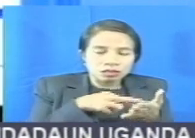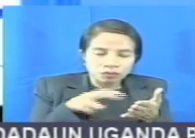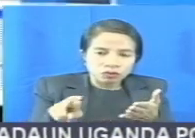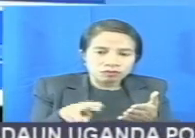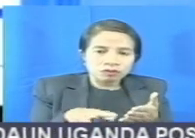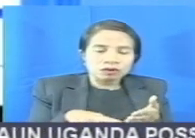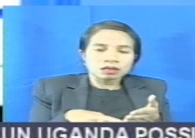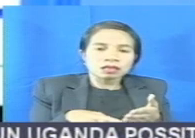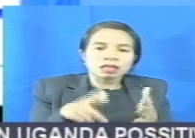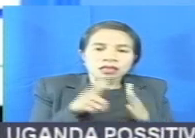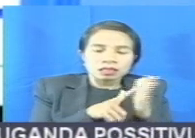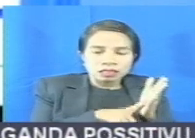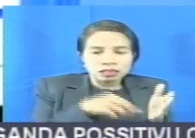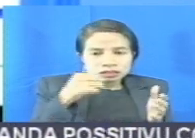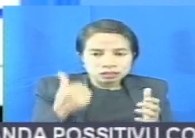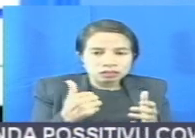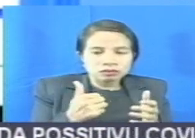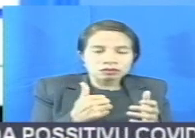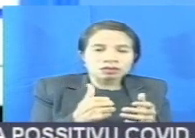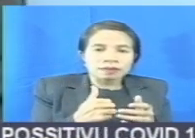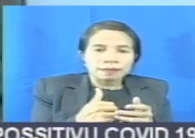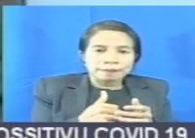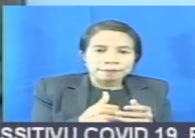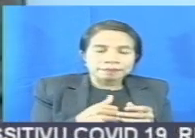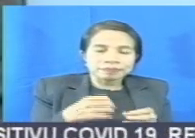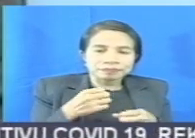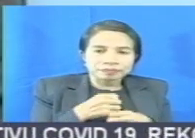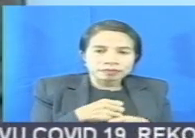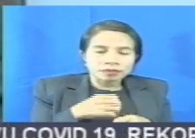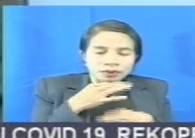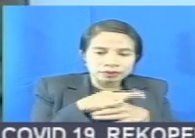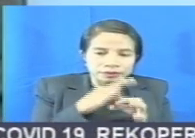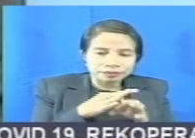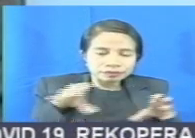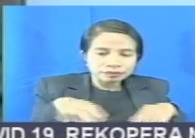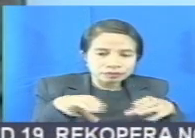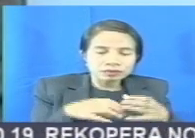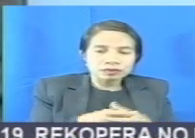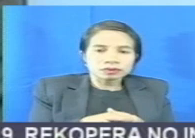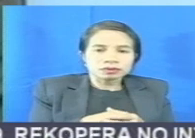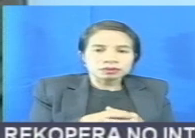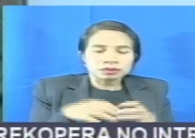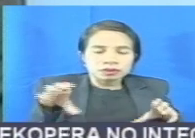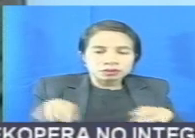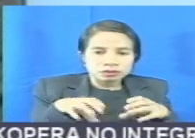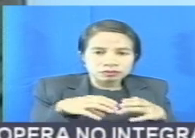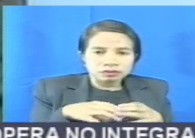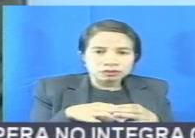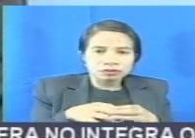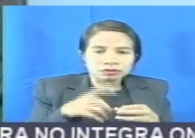a lei, a decreto lei de selo para criar e instalar o sistema. Não é mais que está bom, SIOP, Sistema Integrado